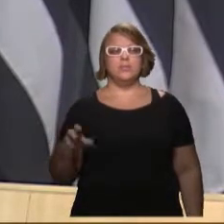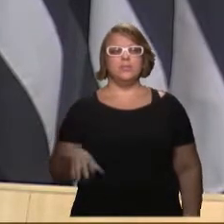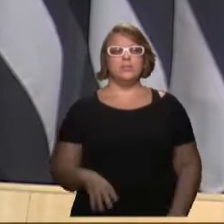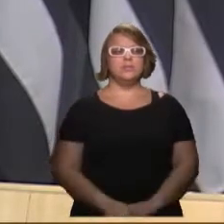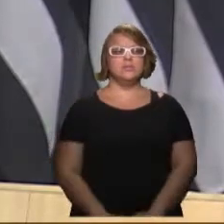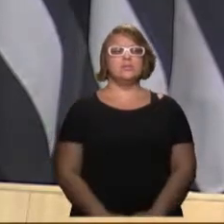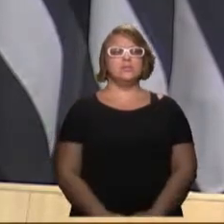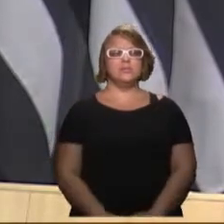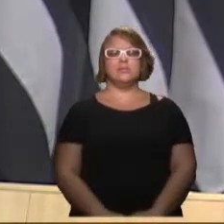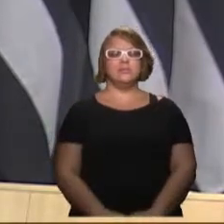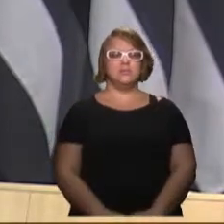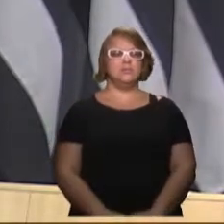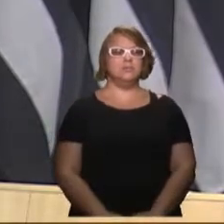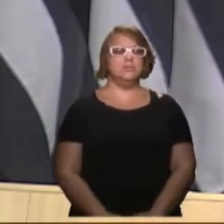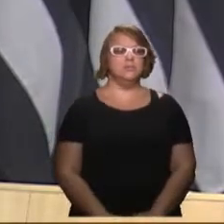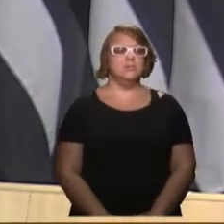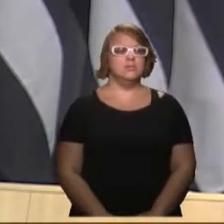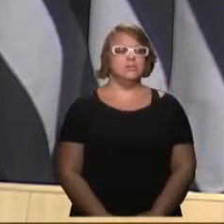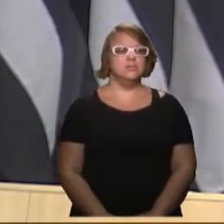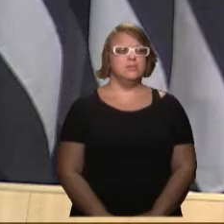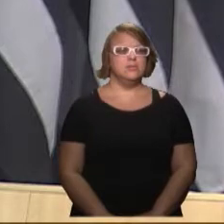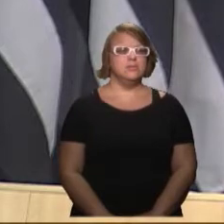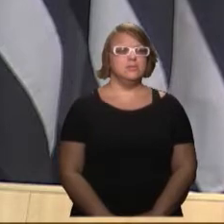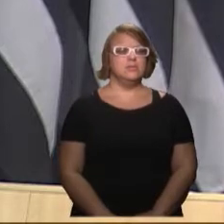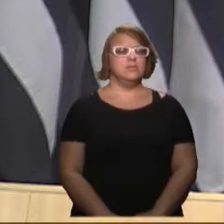de 10 milhões por mês,